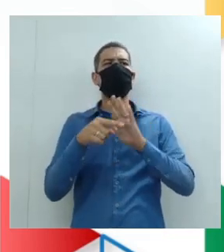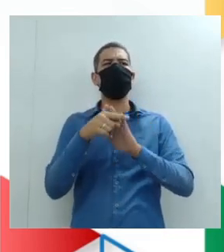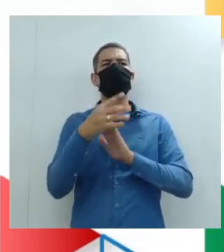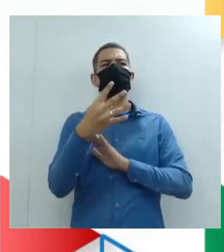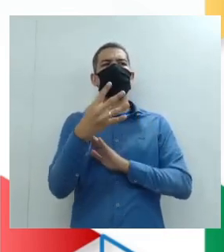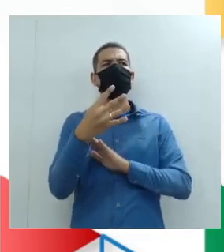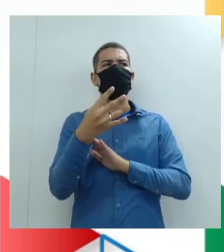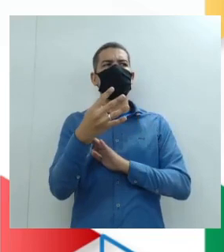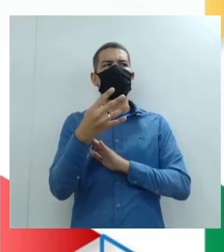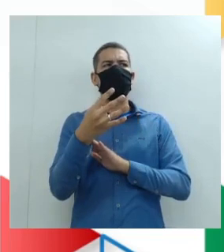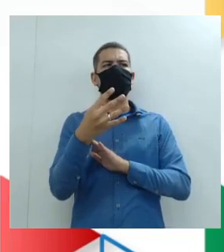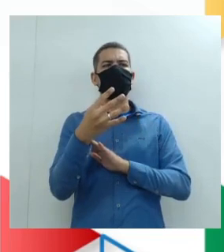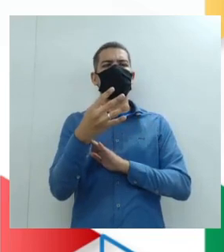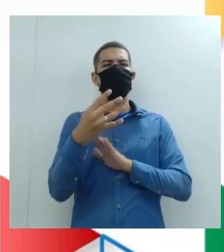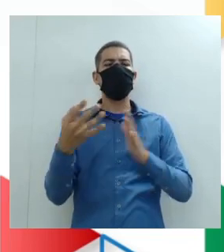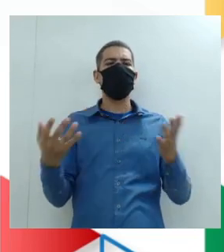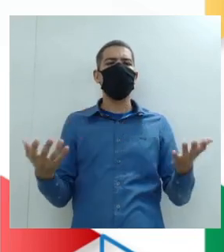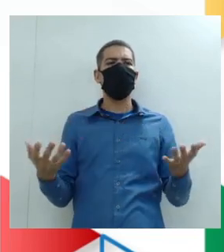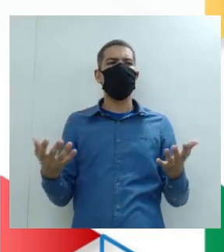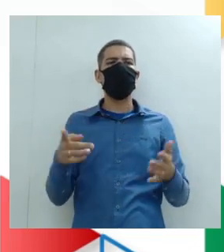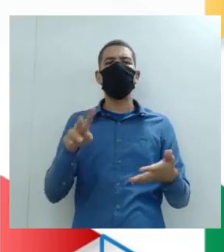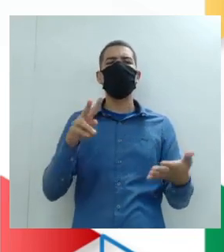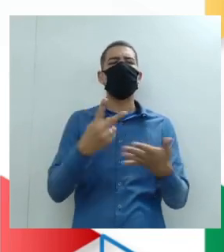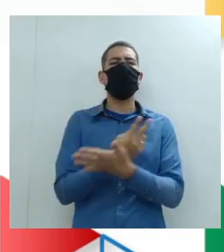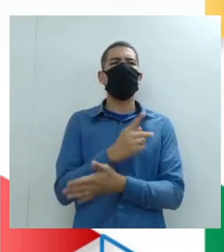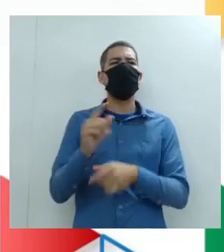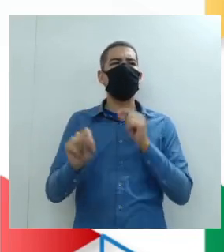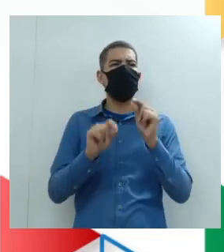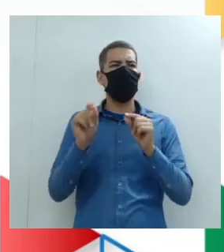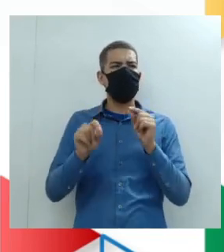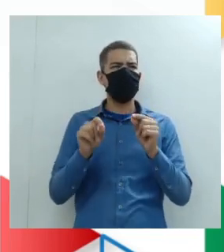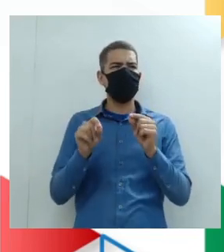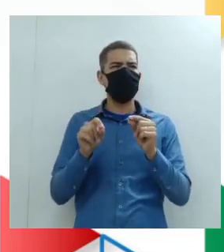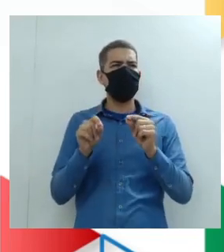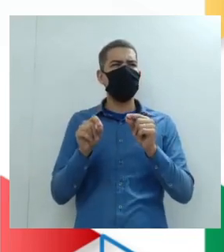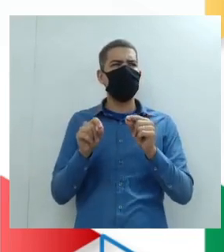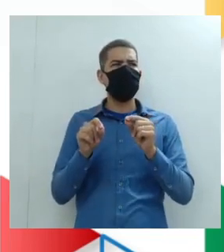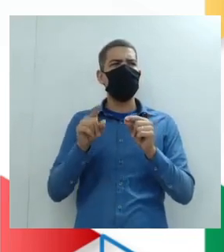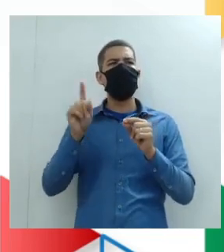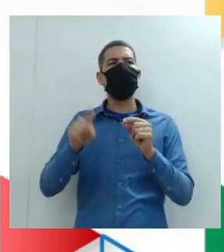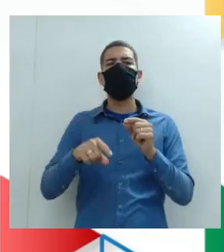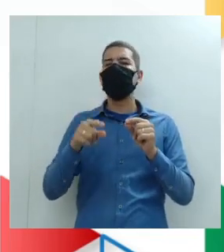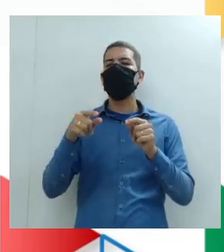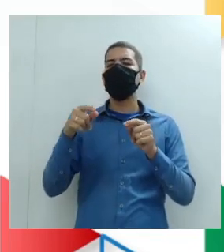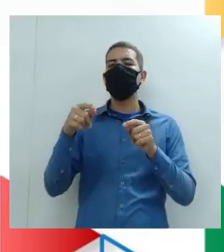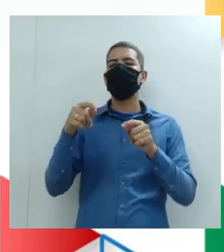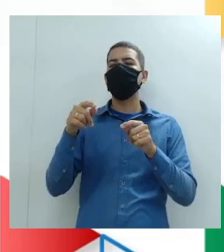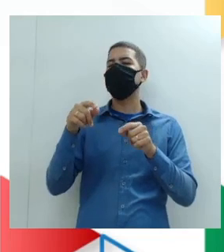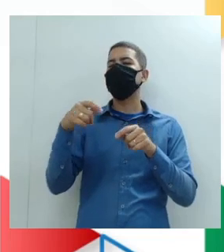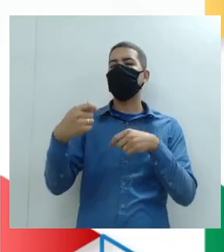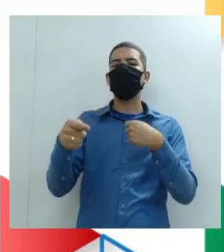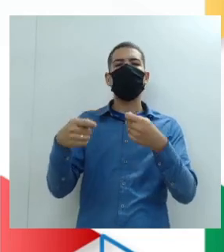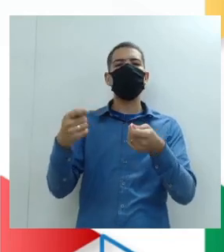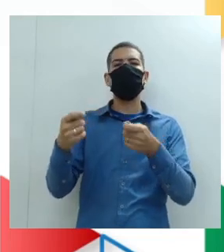de vocês? O maior erro de vocês é não levar em consideração o jogo de sinal. Por